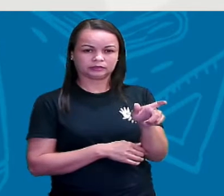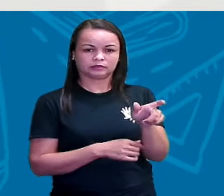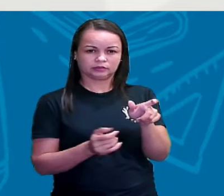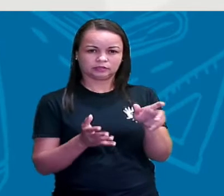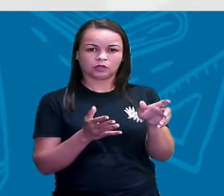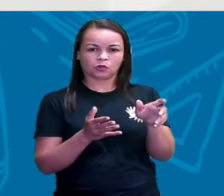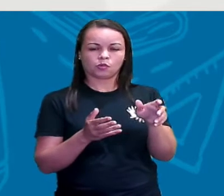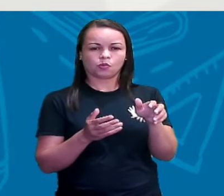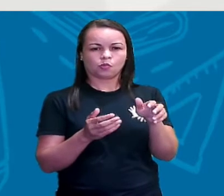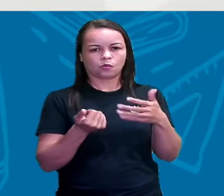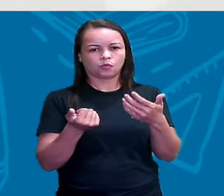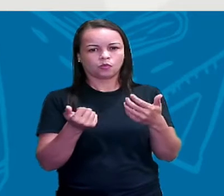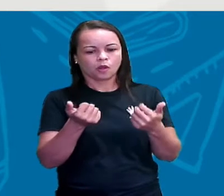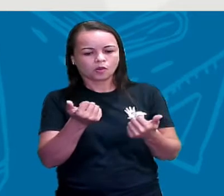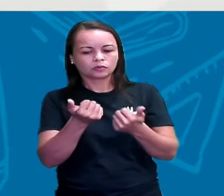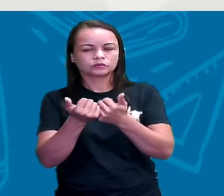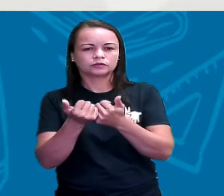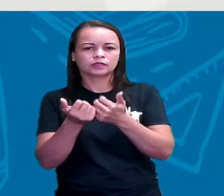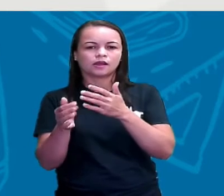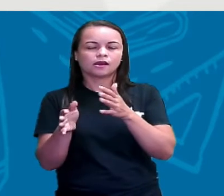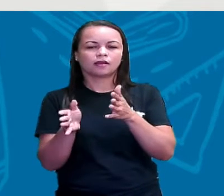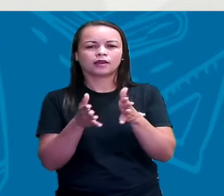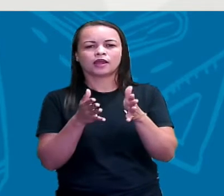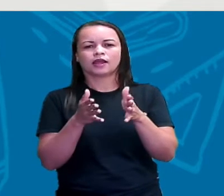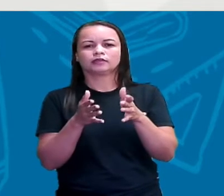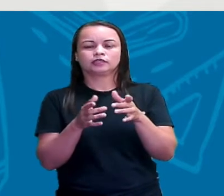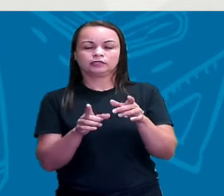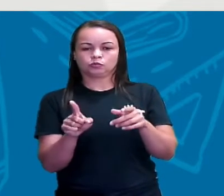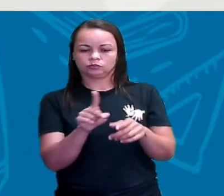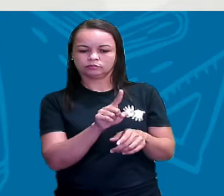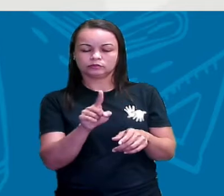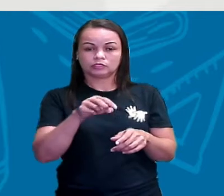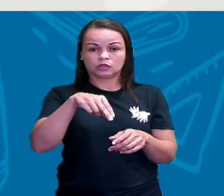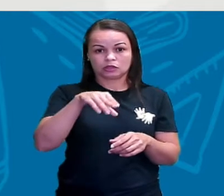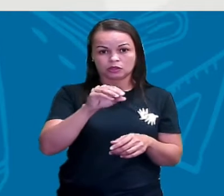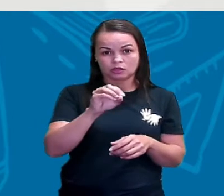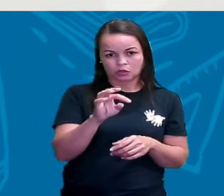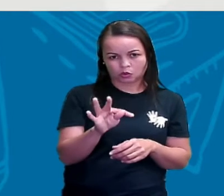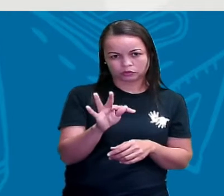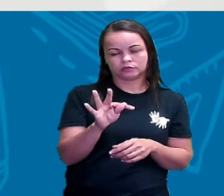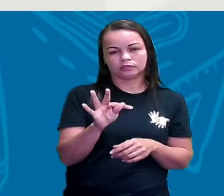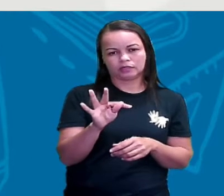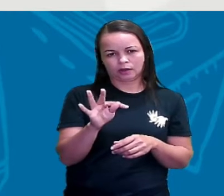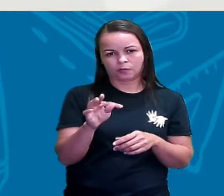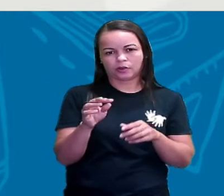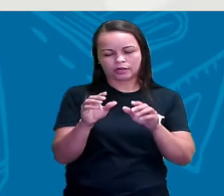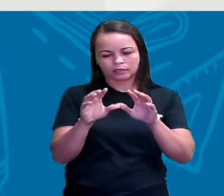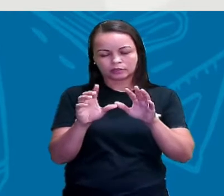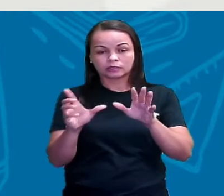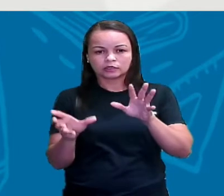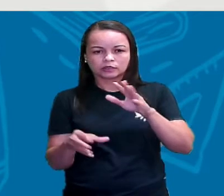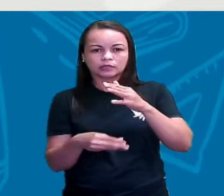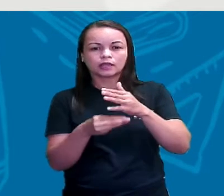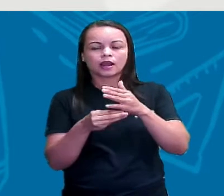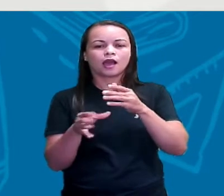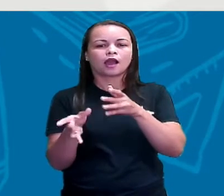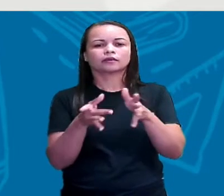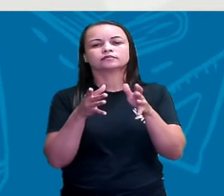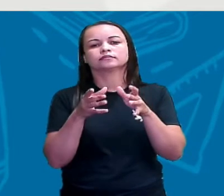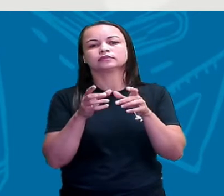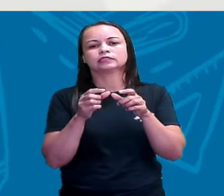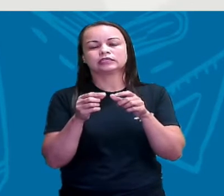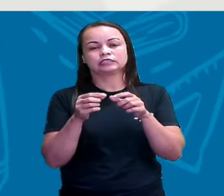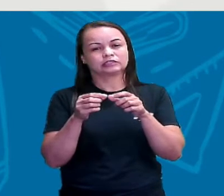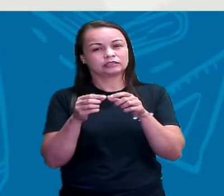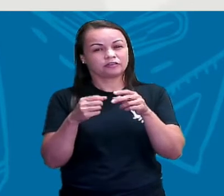o auxiliar. Note a partícula de negação, acompanhado de like, que é o verbo. E olha que esse verbo